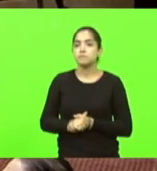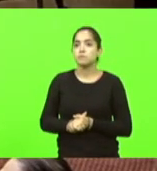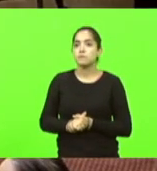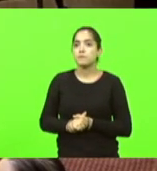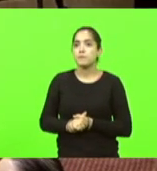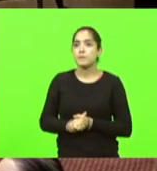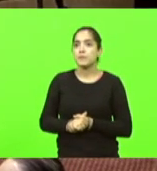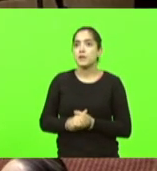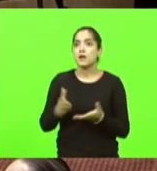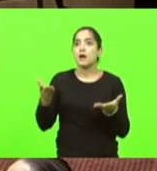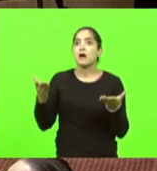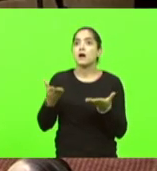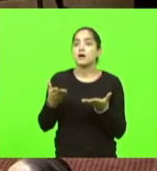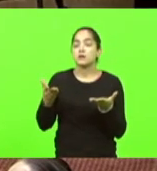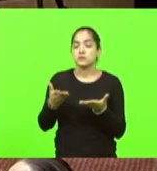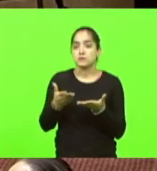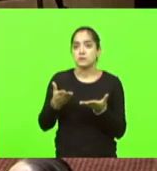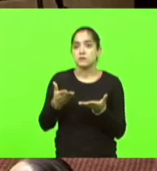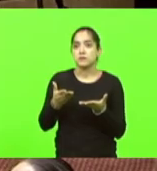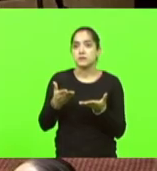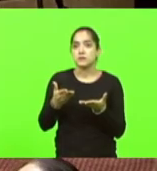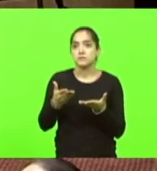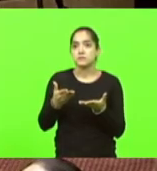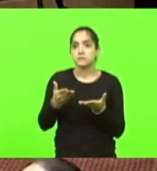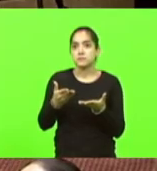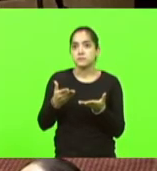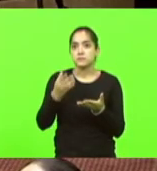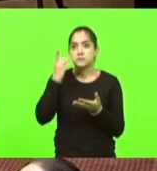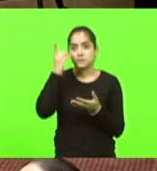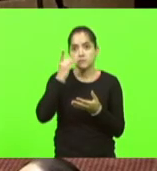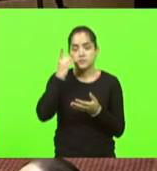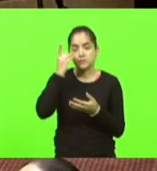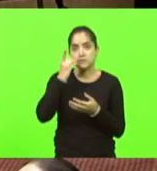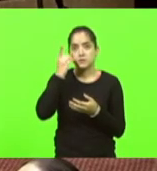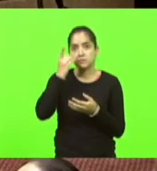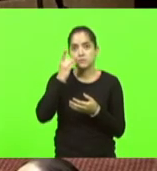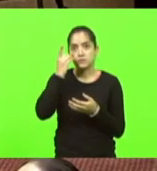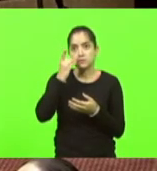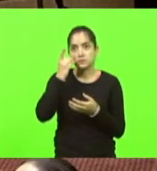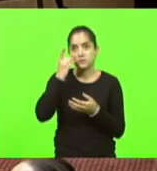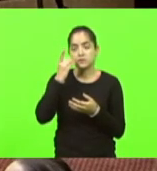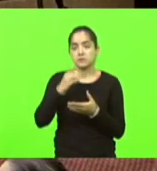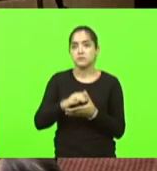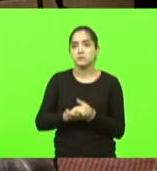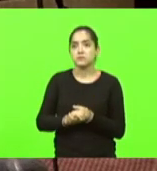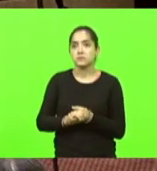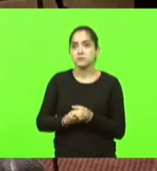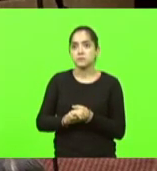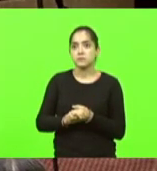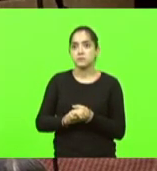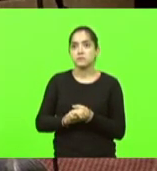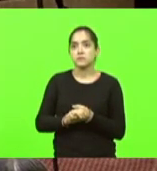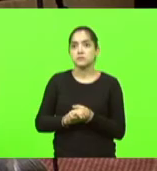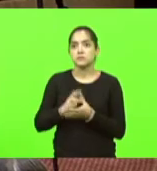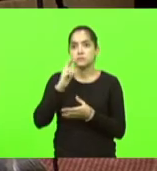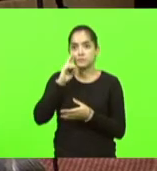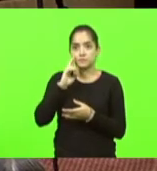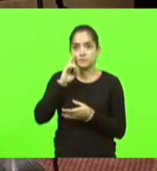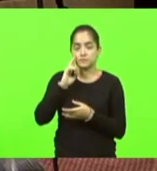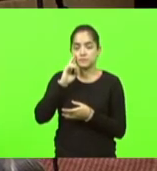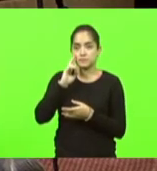a palavra deitado é só para onde eu tô só para esclarecer sem você nesse foi citado